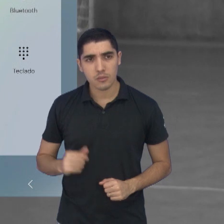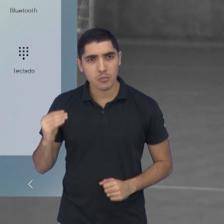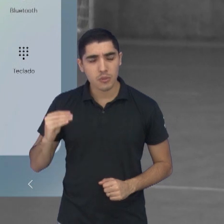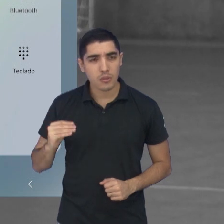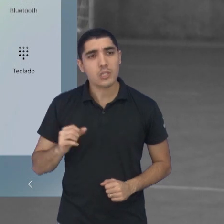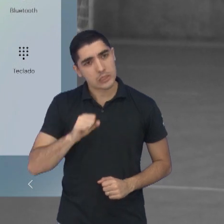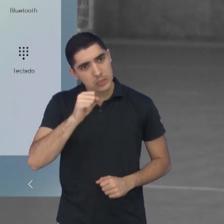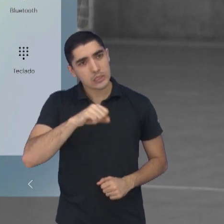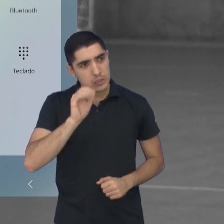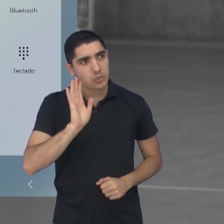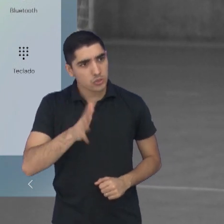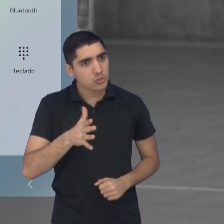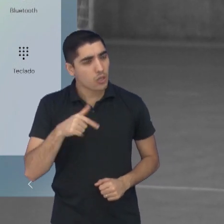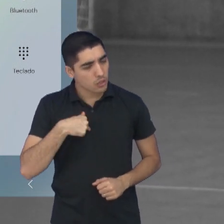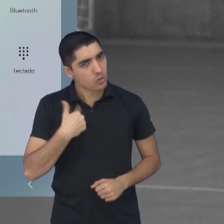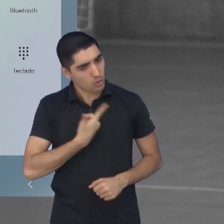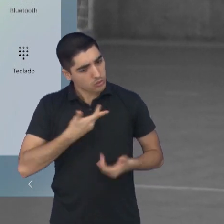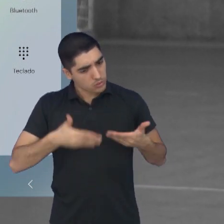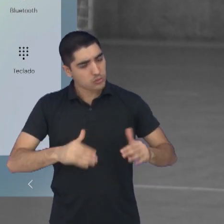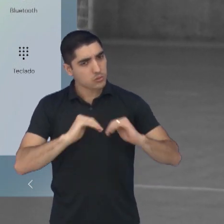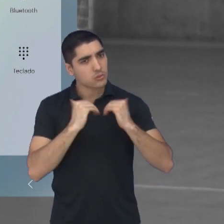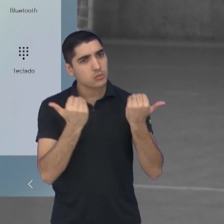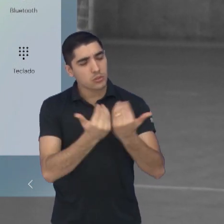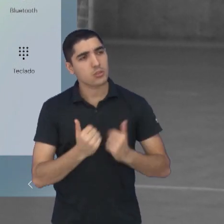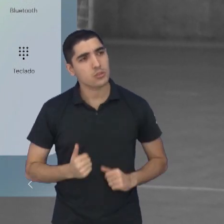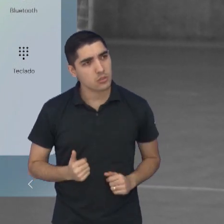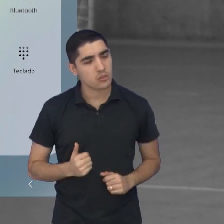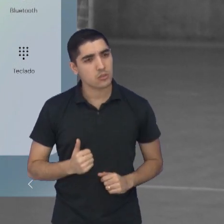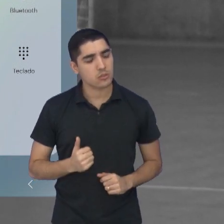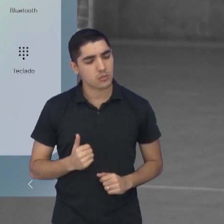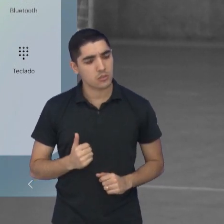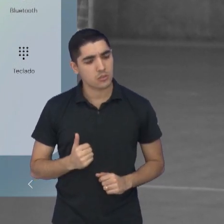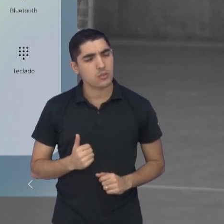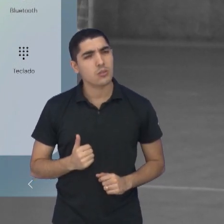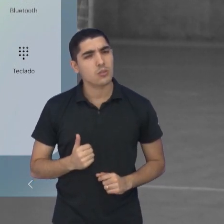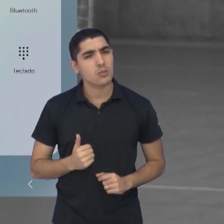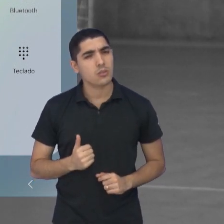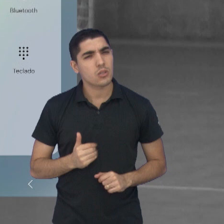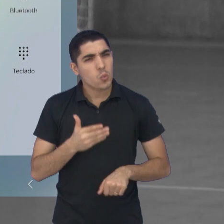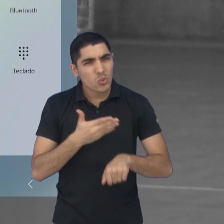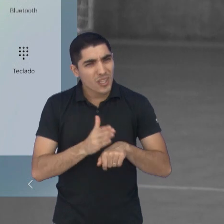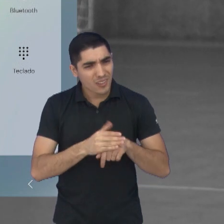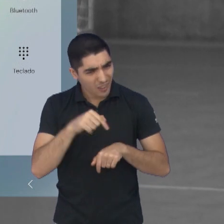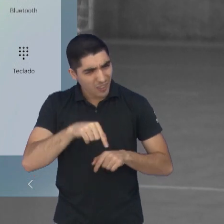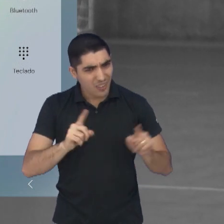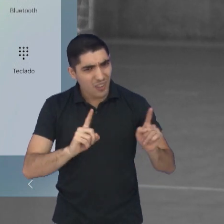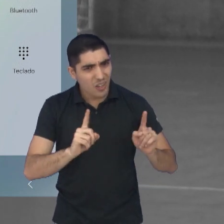Sim, nós já estamos aqui no tênis clube. O que, o treino não é aqui hoje?